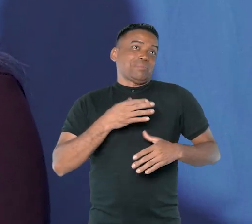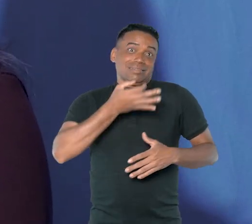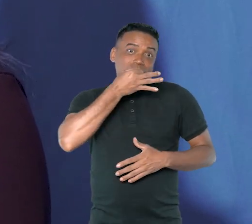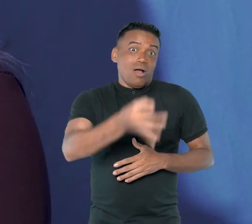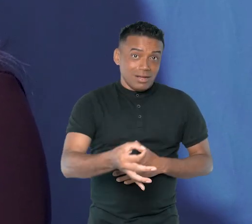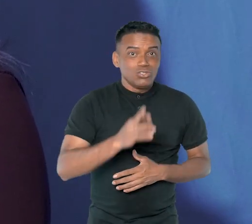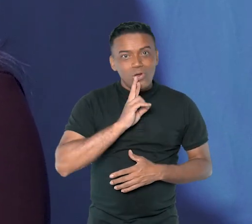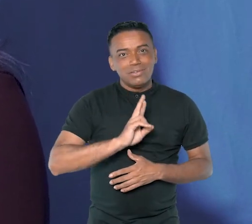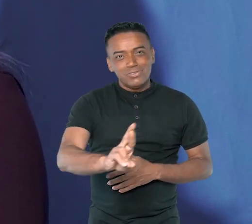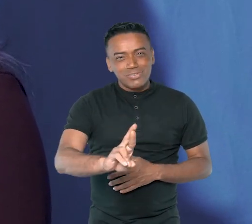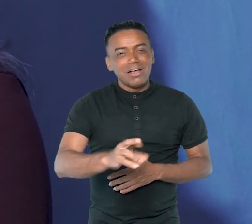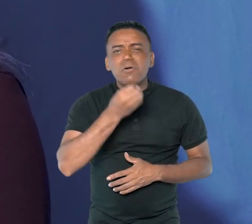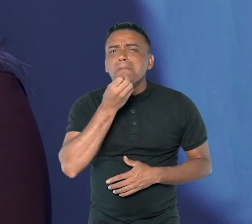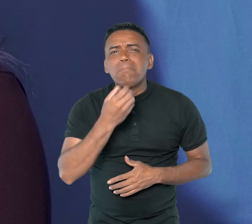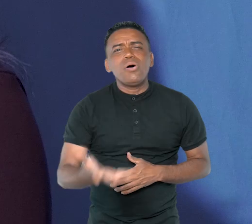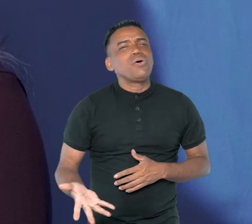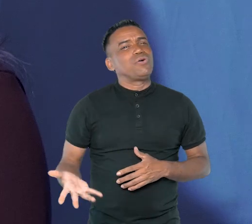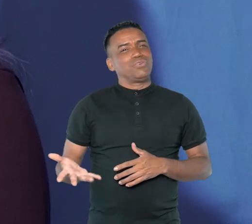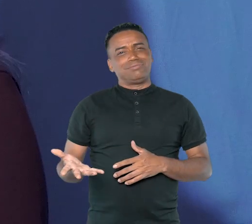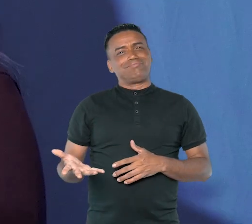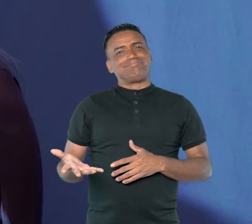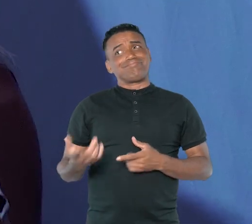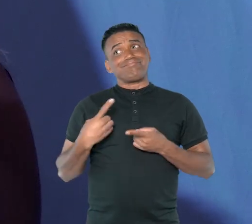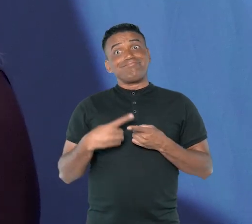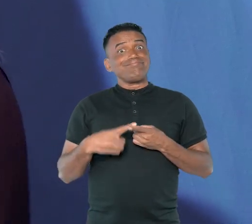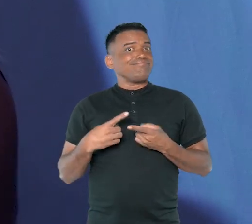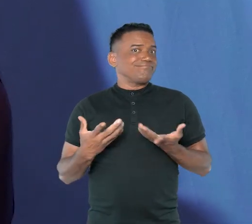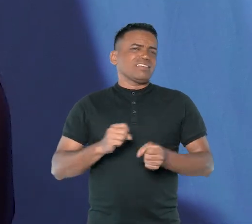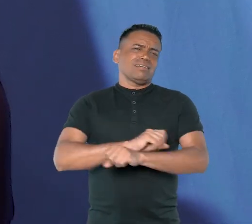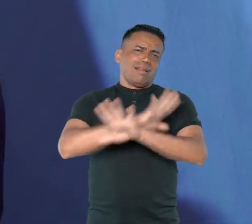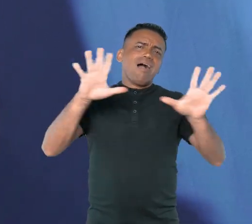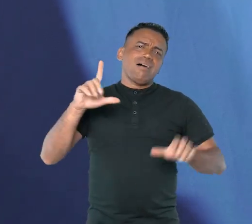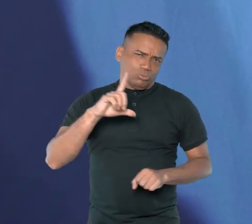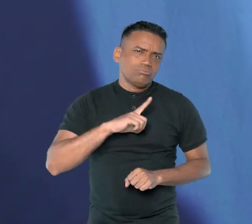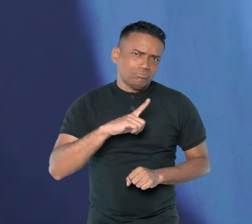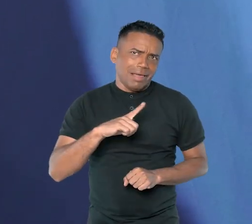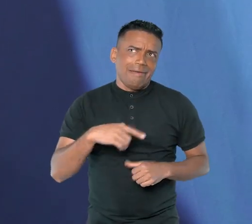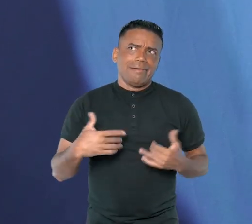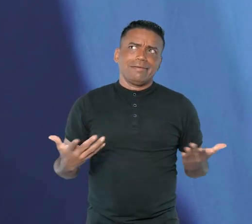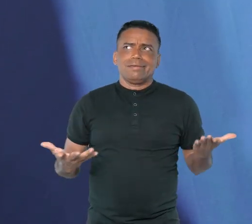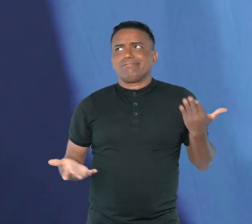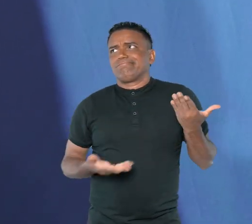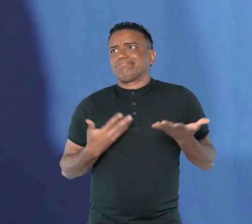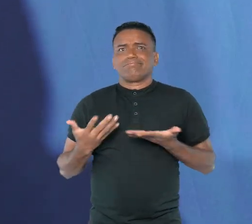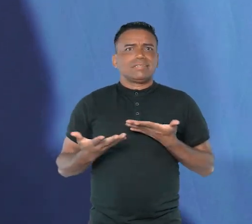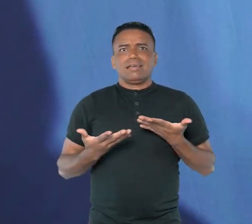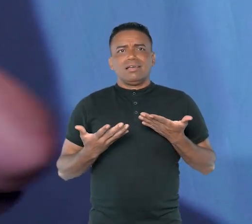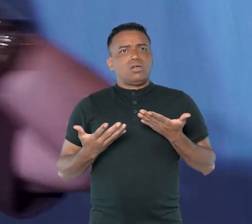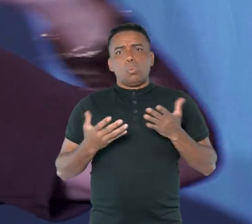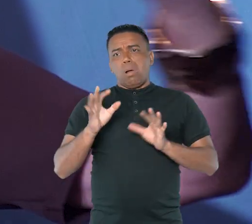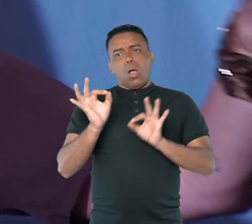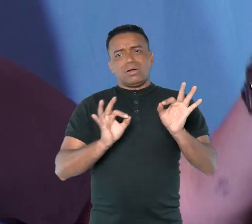que o resultado foi bom, porque claro que existe uma linha,